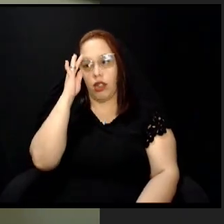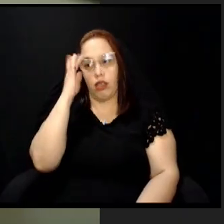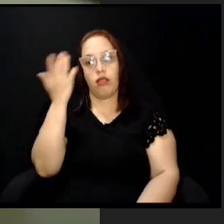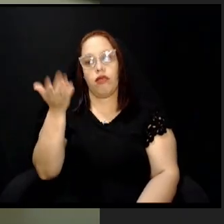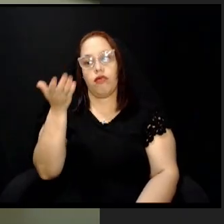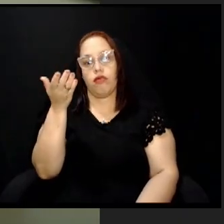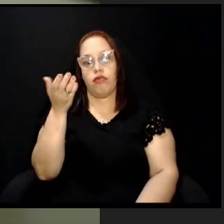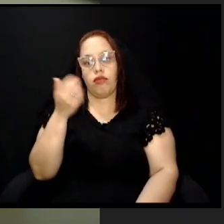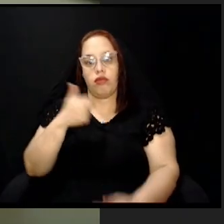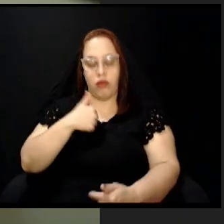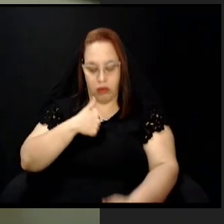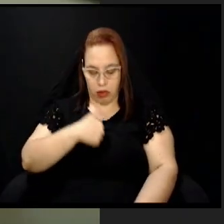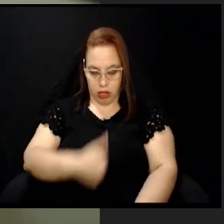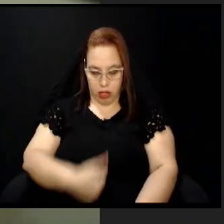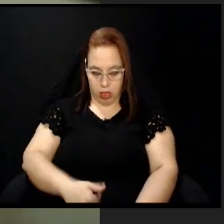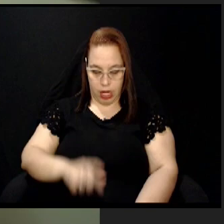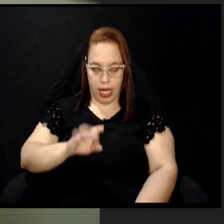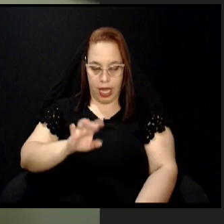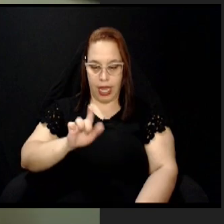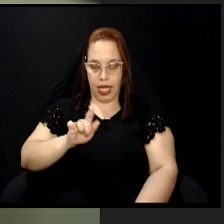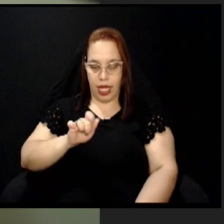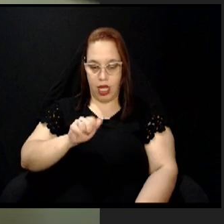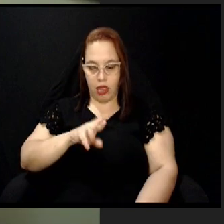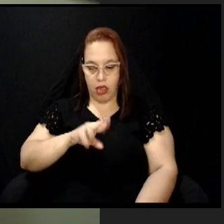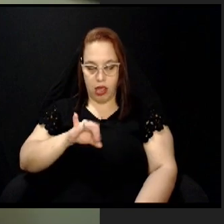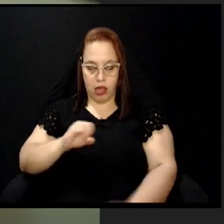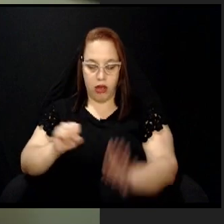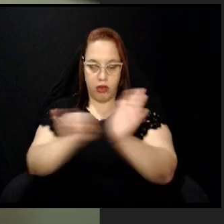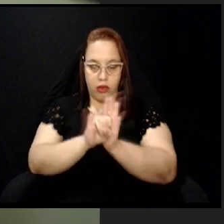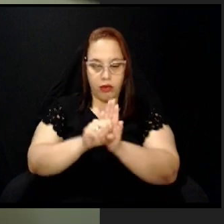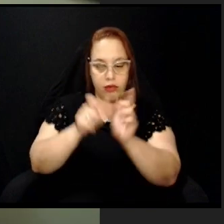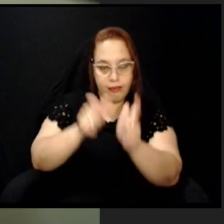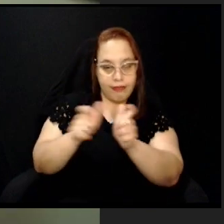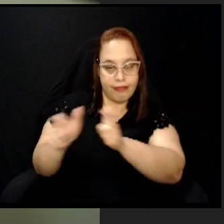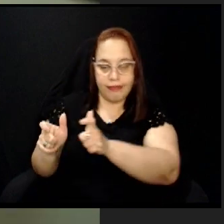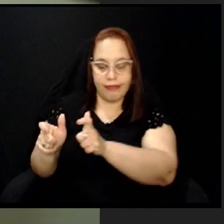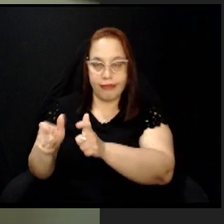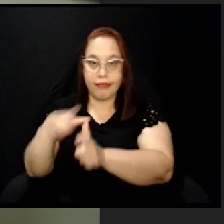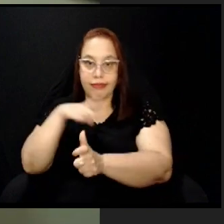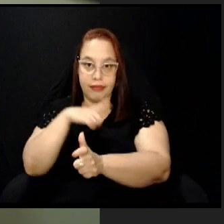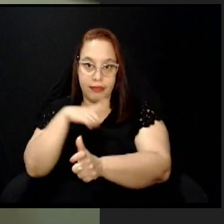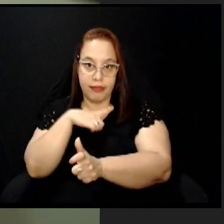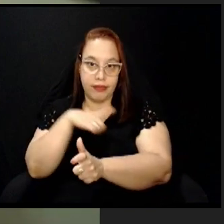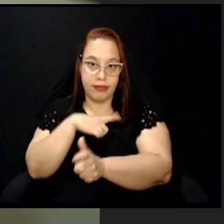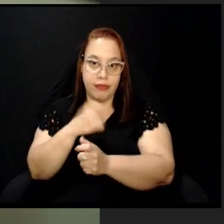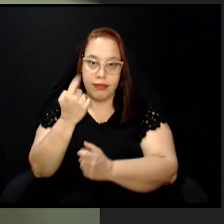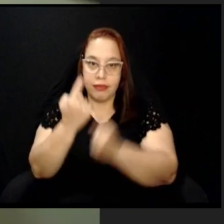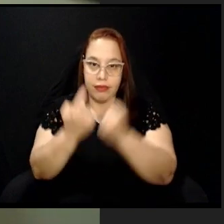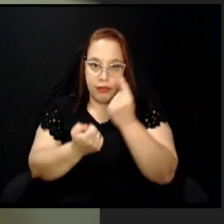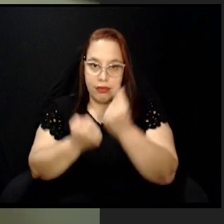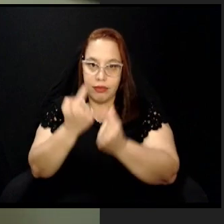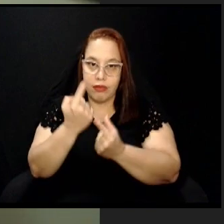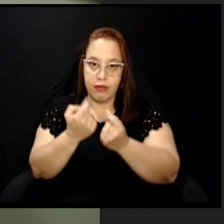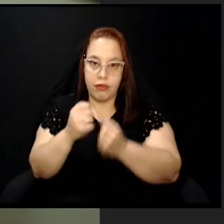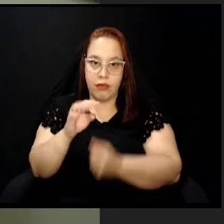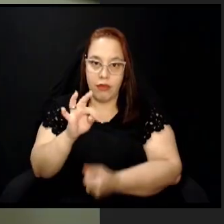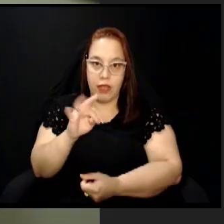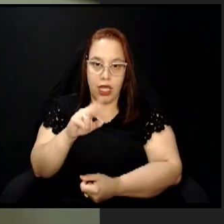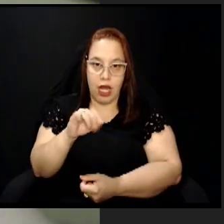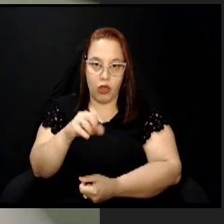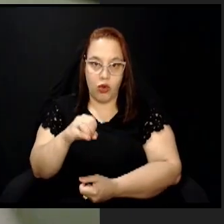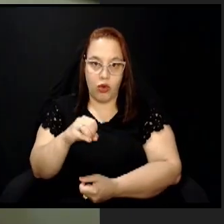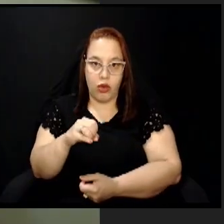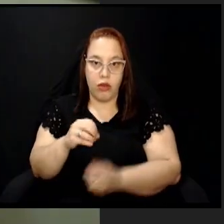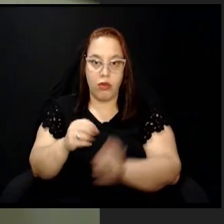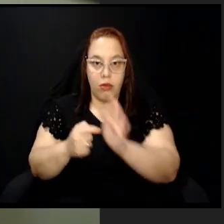seria trato gastrointestinal mesmo, e tentar identificar naqueles que ainda tinham algum trato gastrointestinal